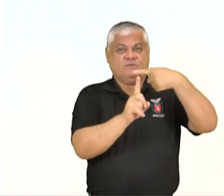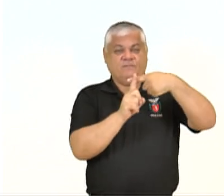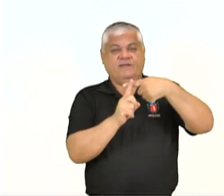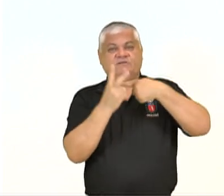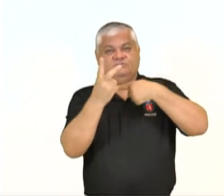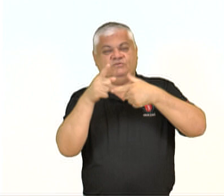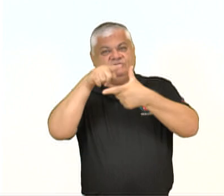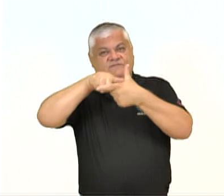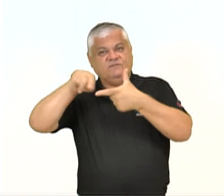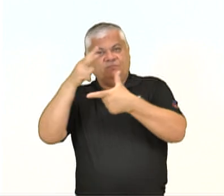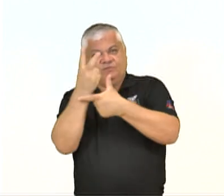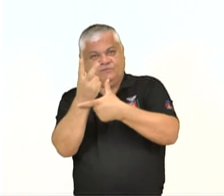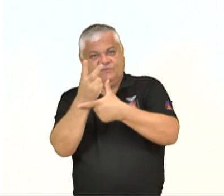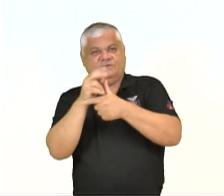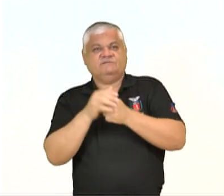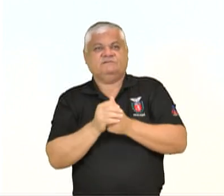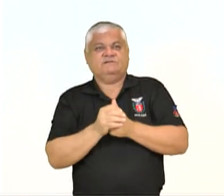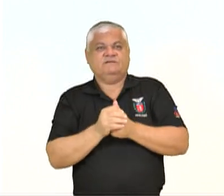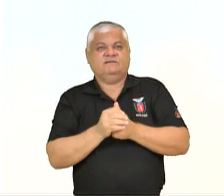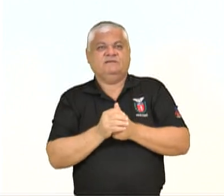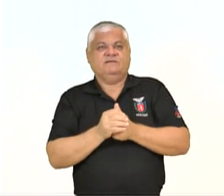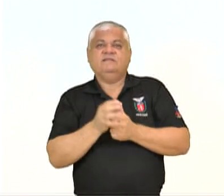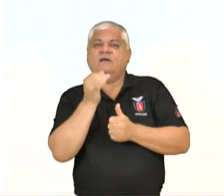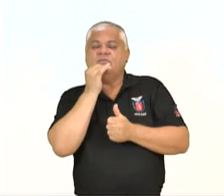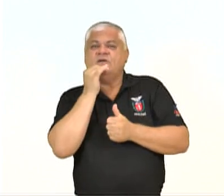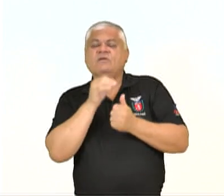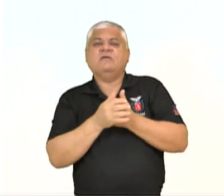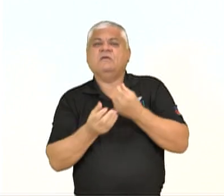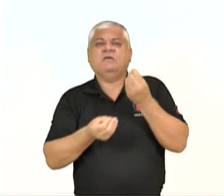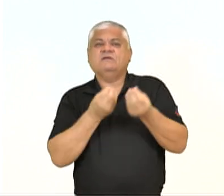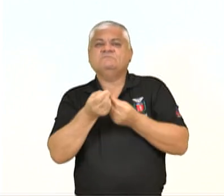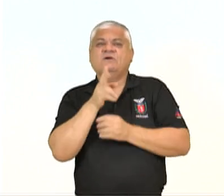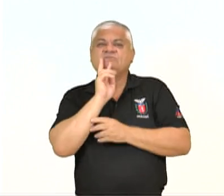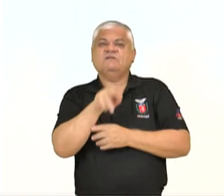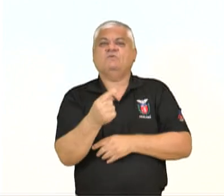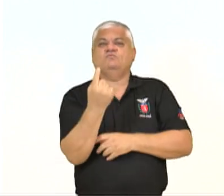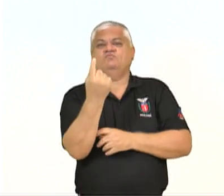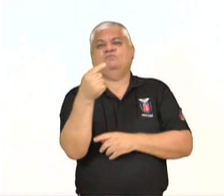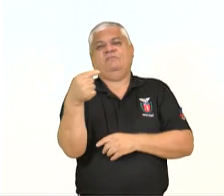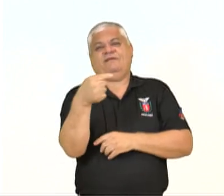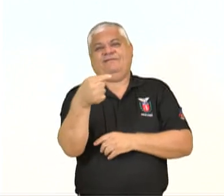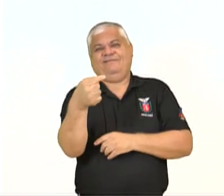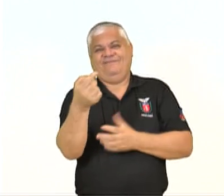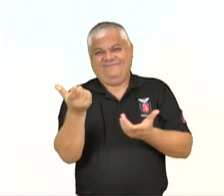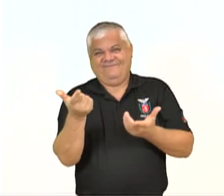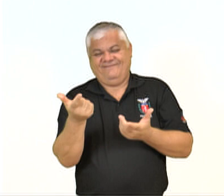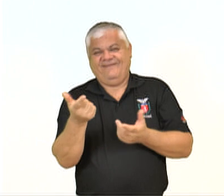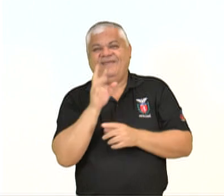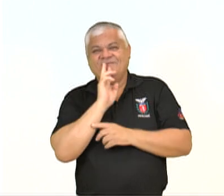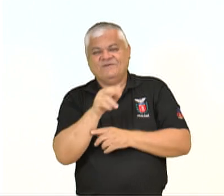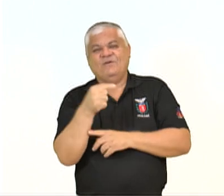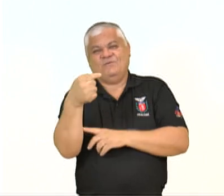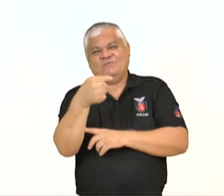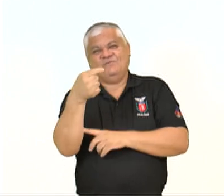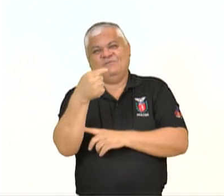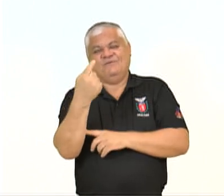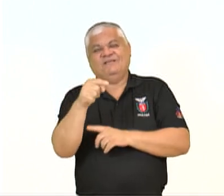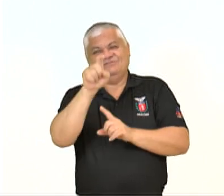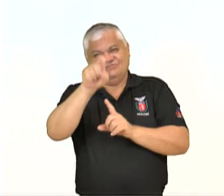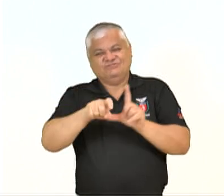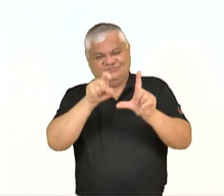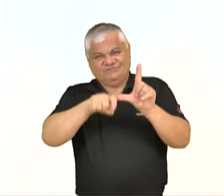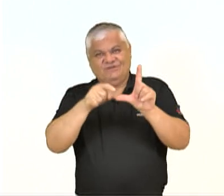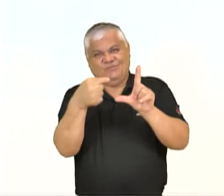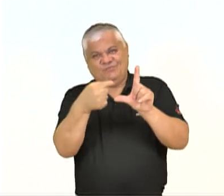por 2, que por sinal, teremos aqui como resultado um 1 negativo, como o x do